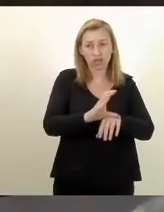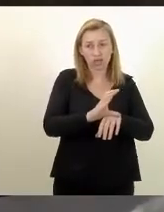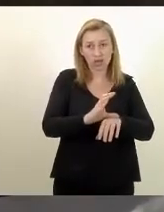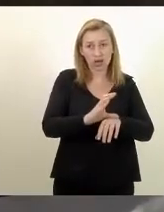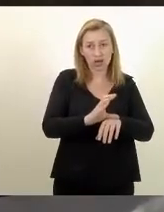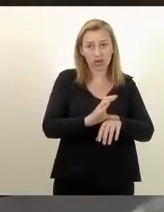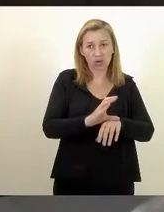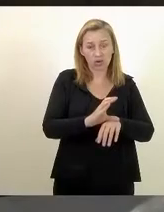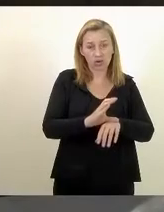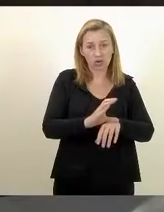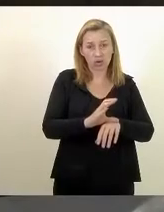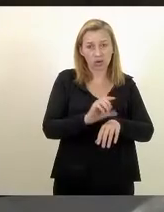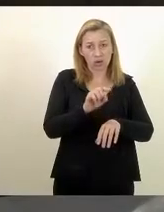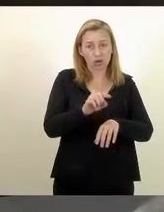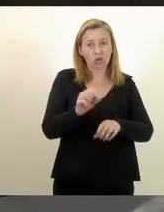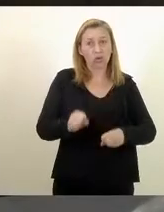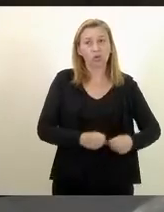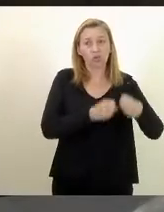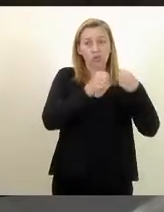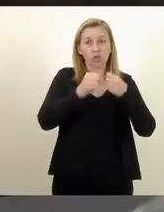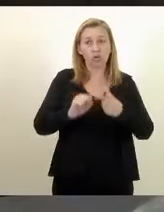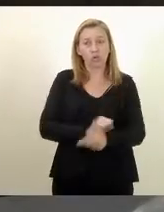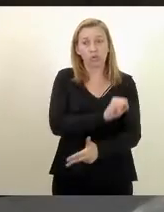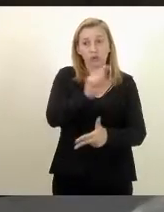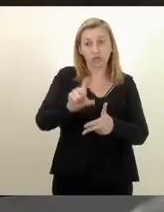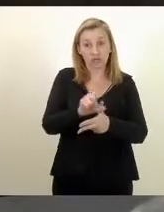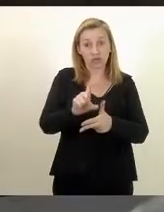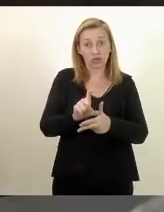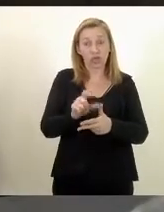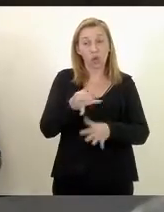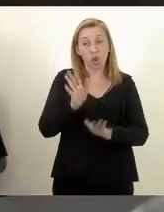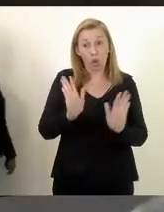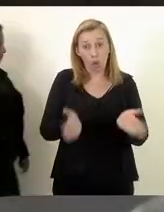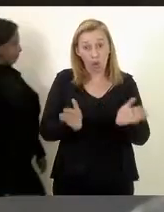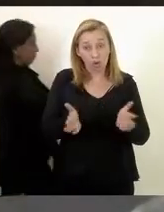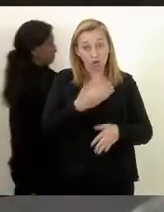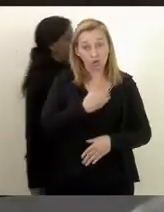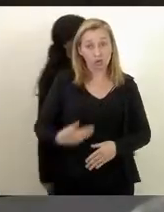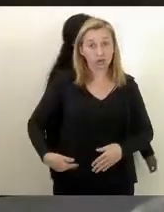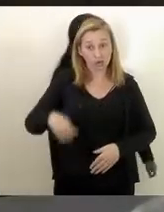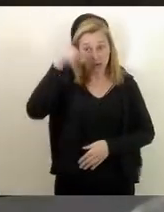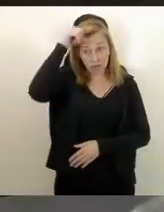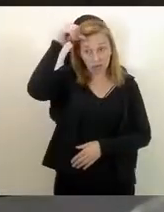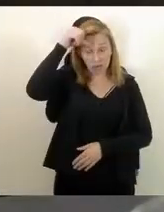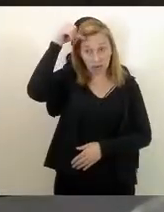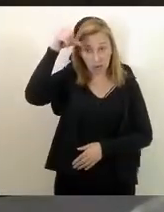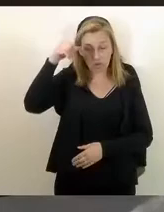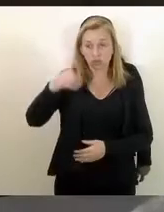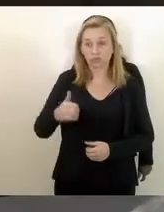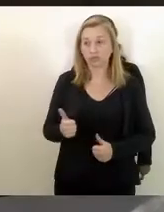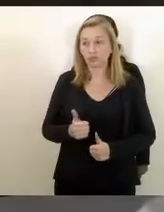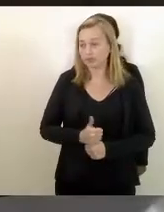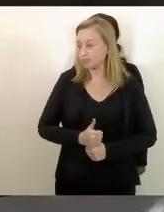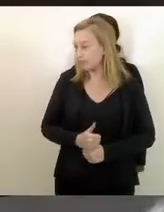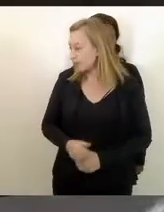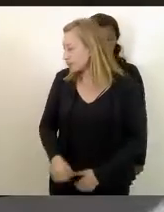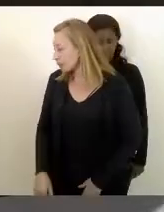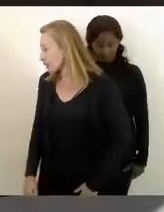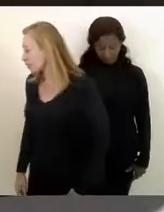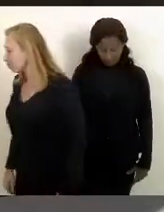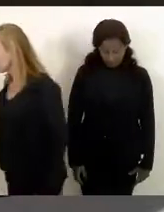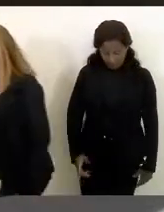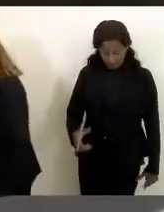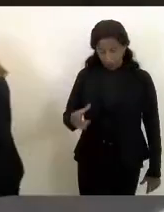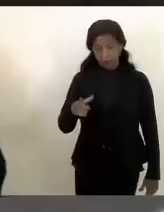para fazer o poder executivo porque hoje por exemplo hoje no governo Cláudio Castro assim como era há uma decisão de